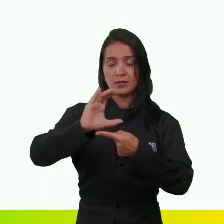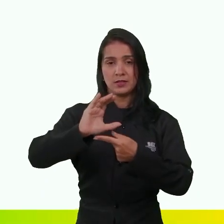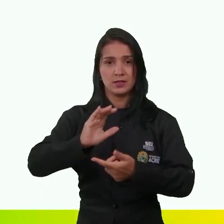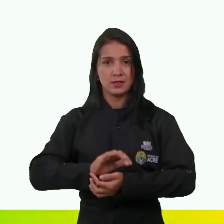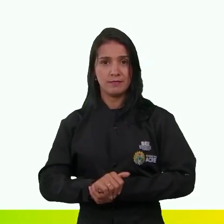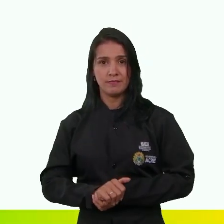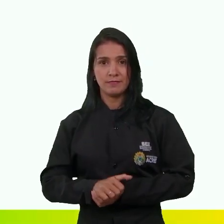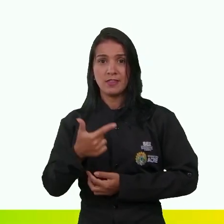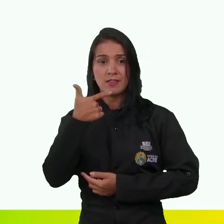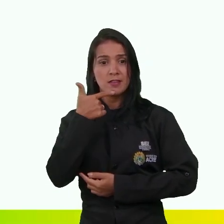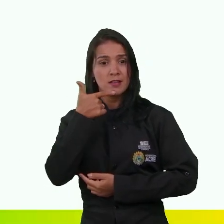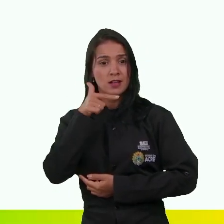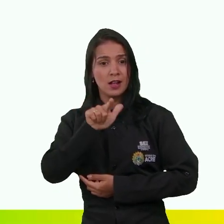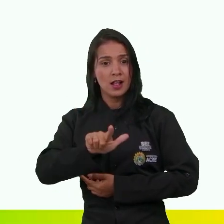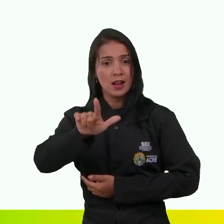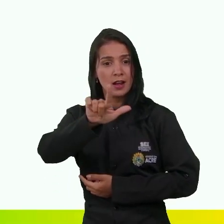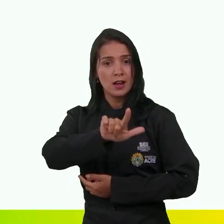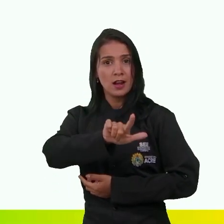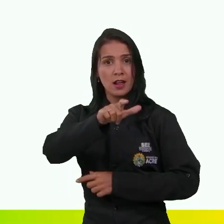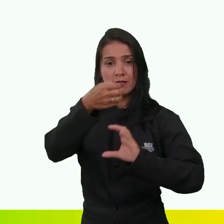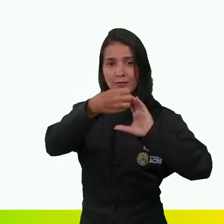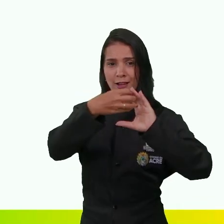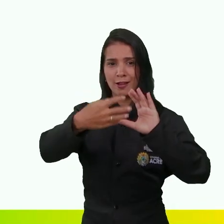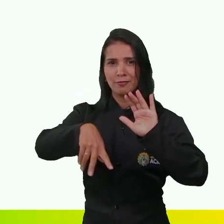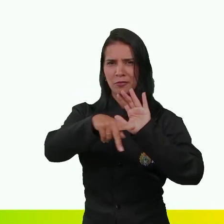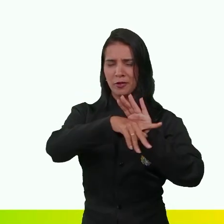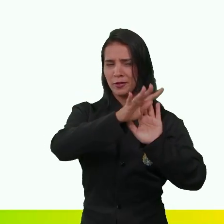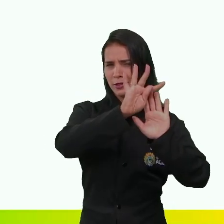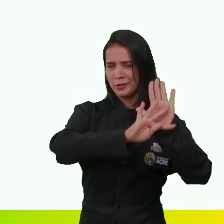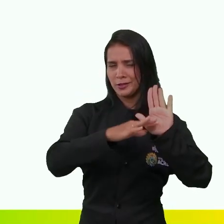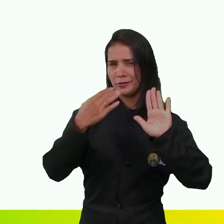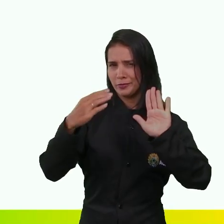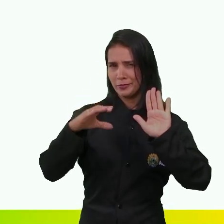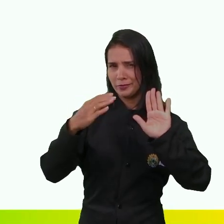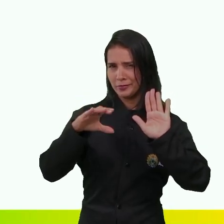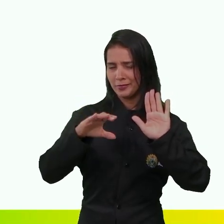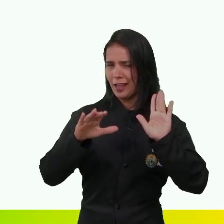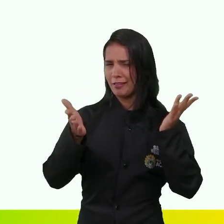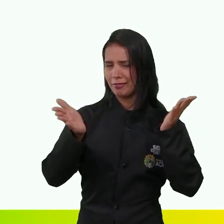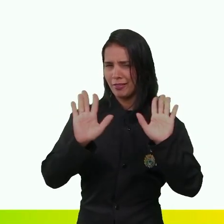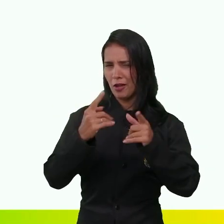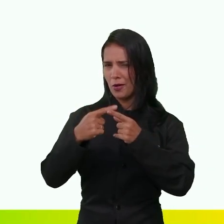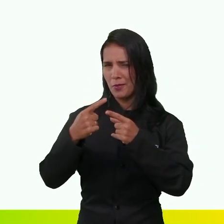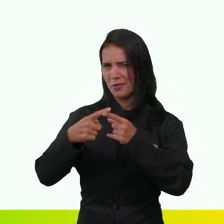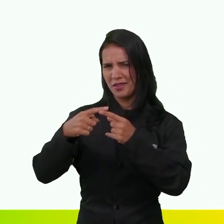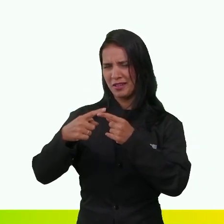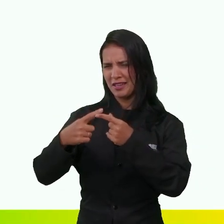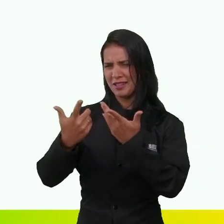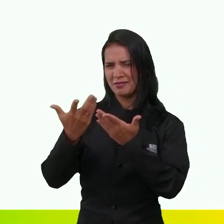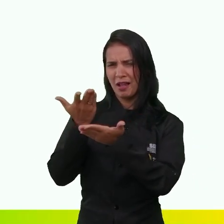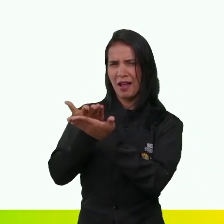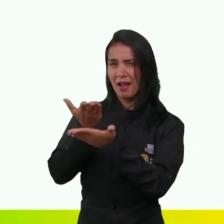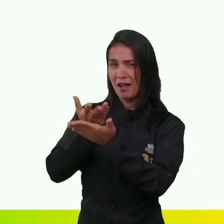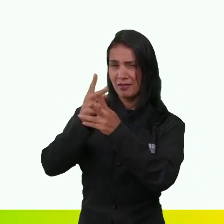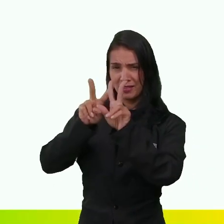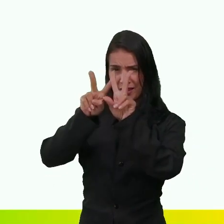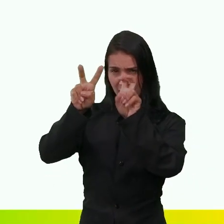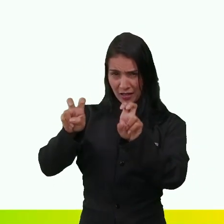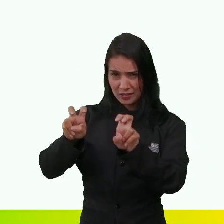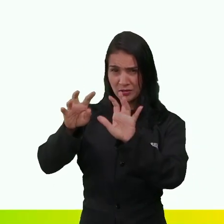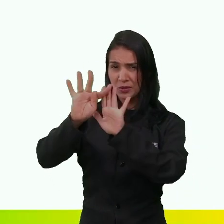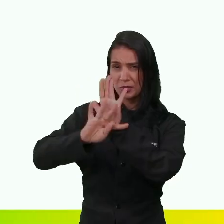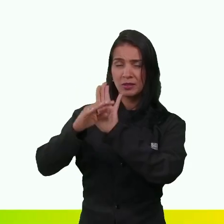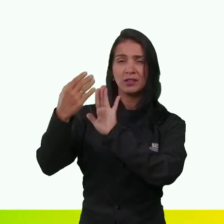a linguagem característica dos textos científicos. Nós estamos falando sobre textos científicos? Não, nós estamos